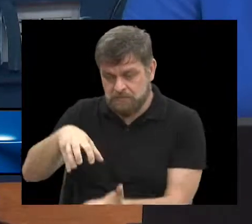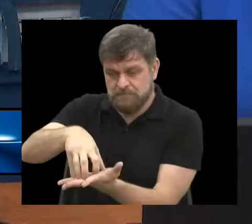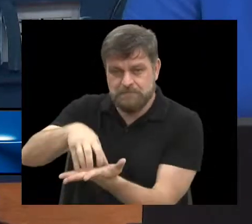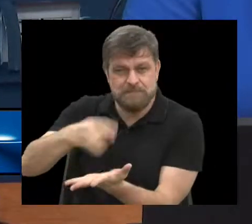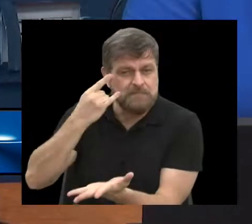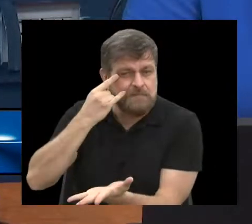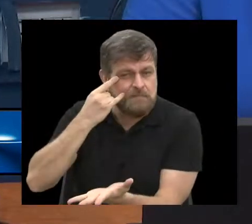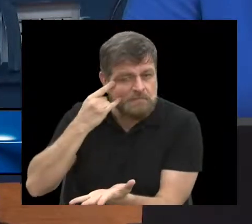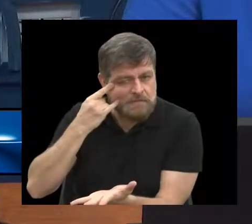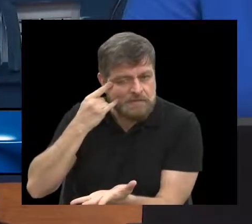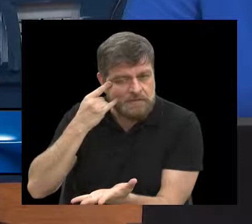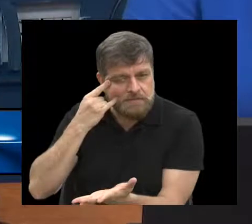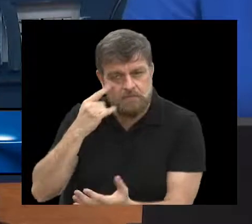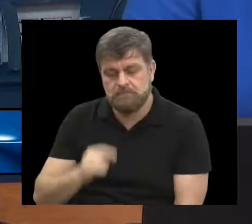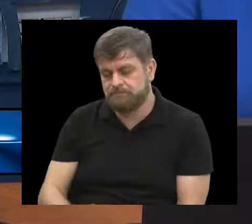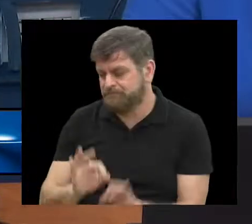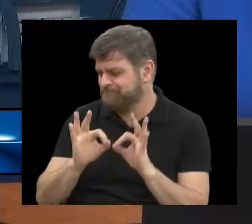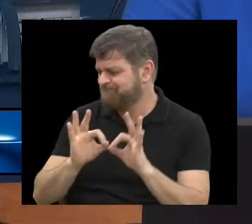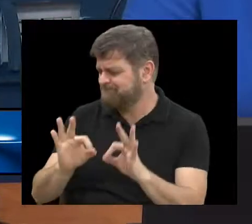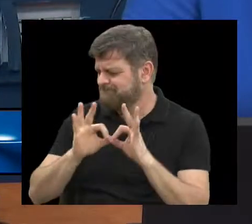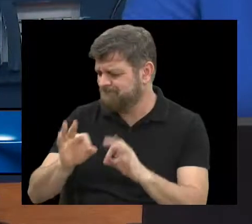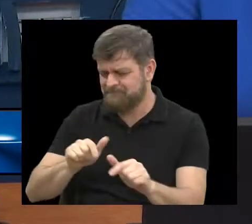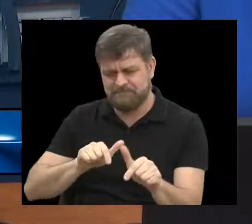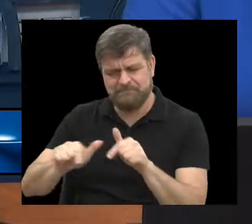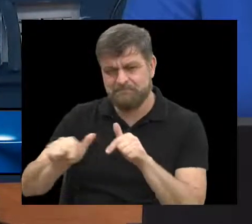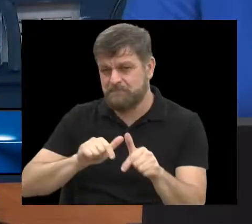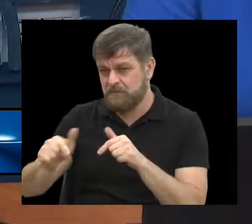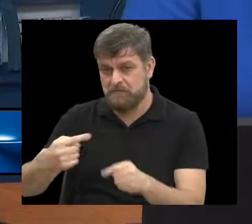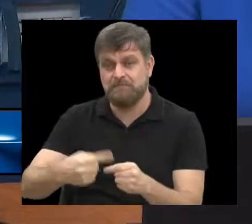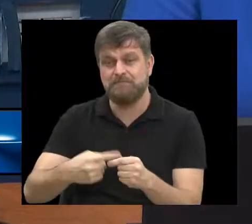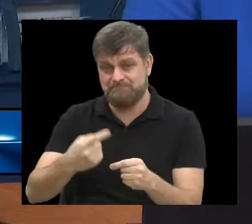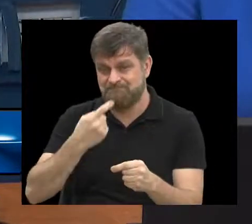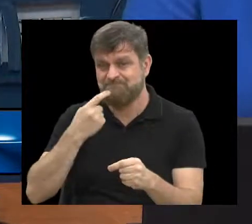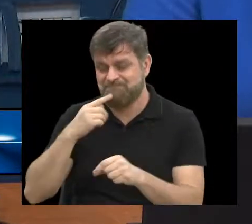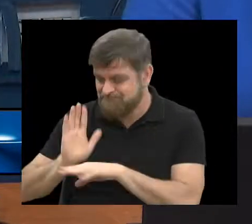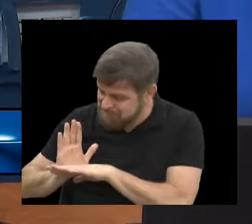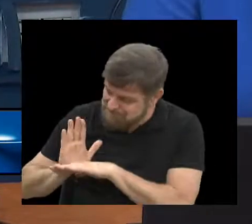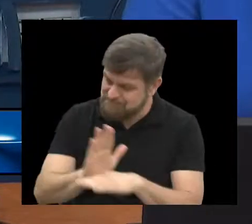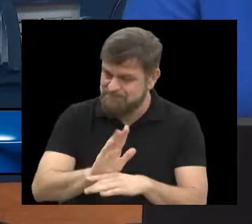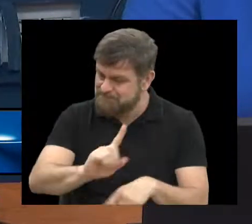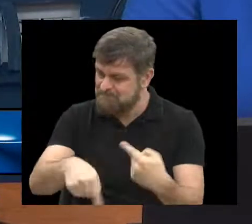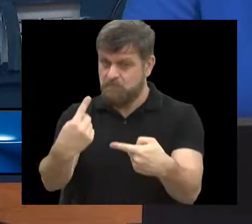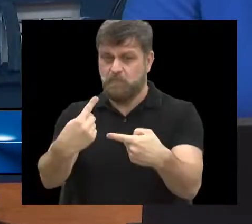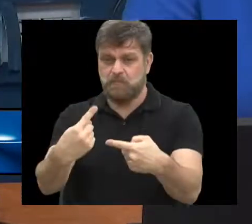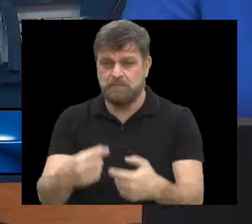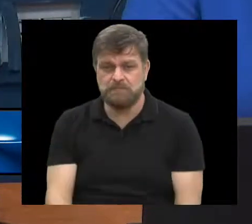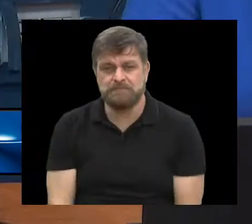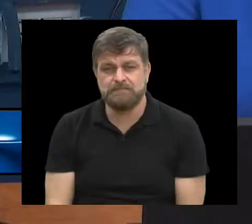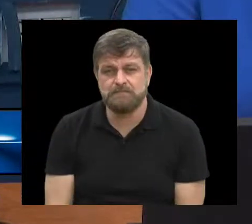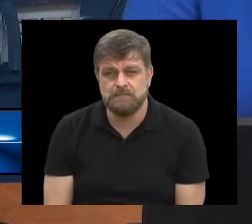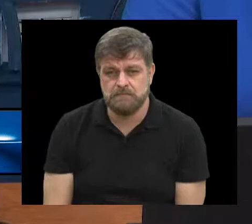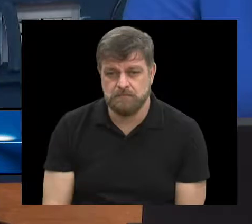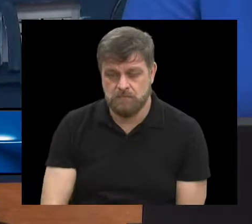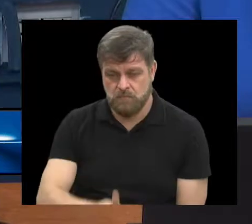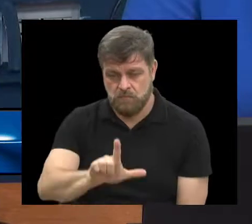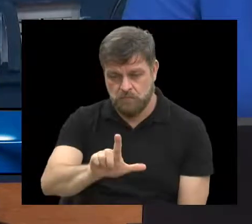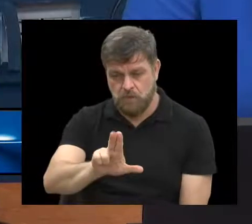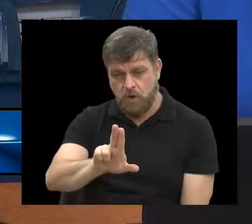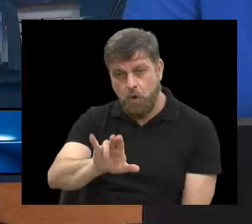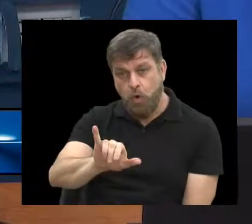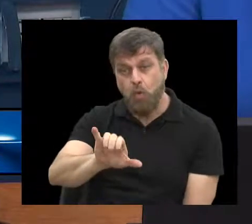pelo seminário, pelo trabalho que vocês fazem também para a nossa cidade de Campinas. O Luiz